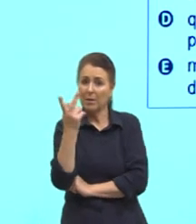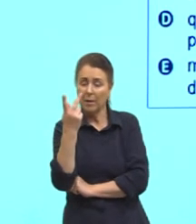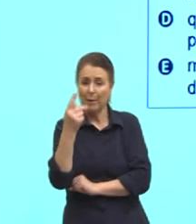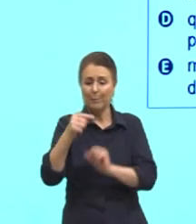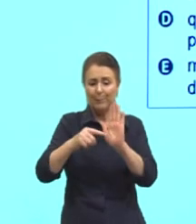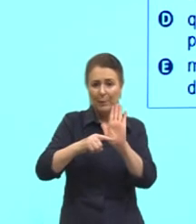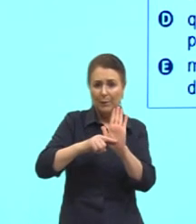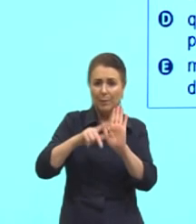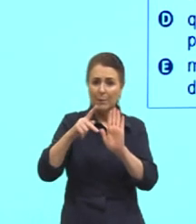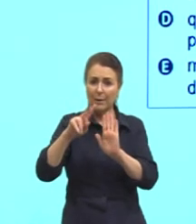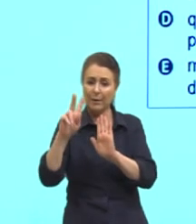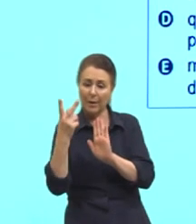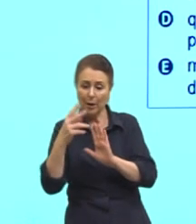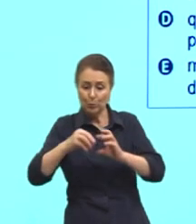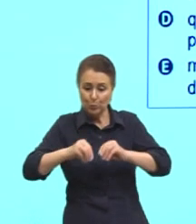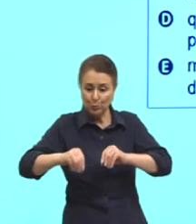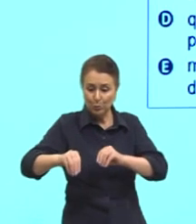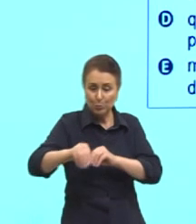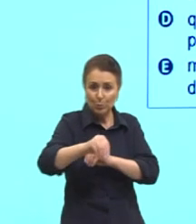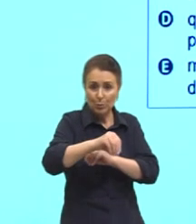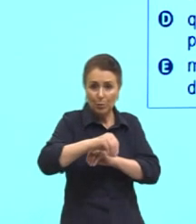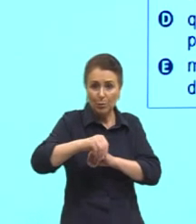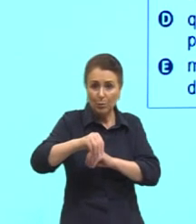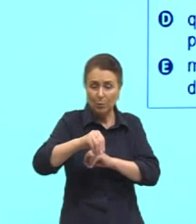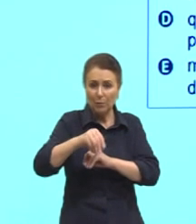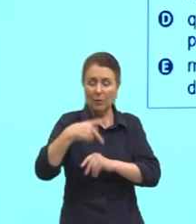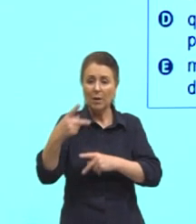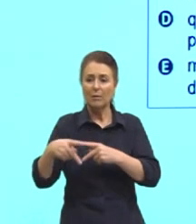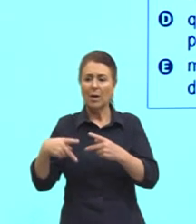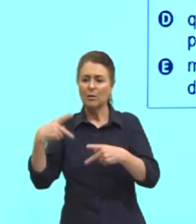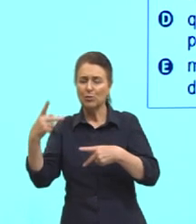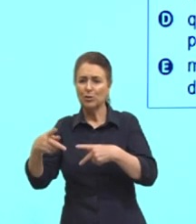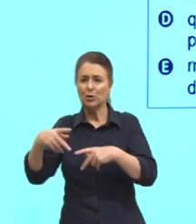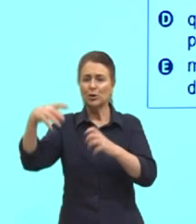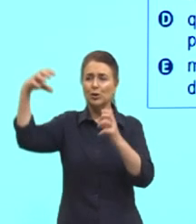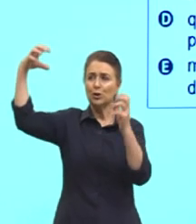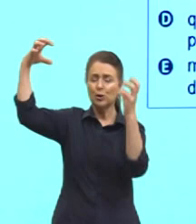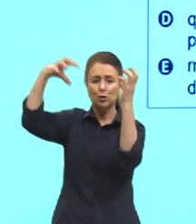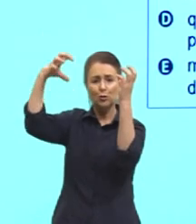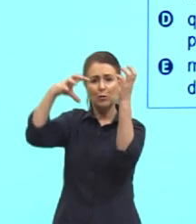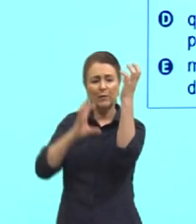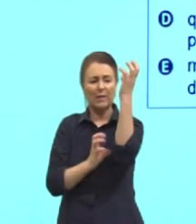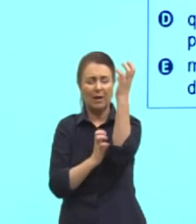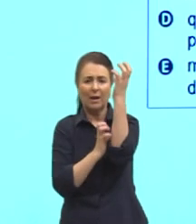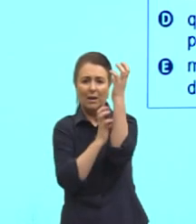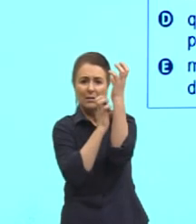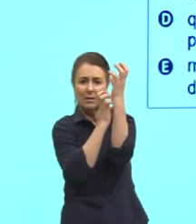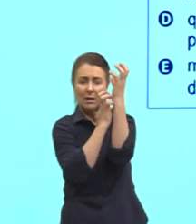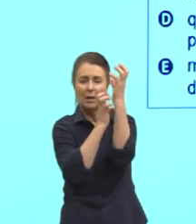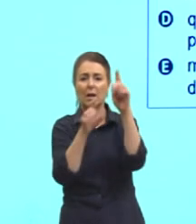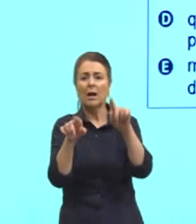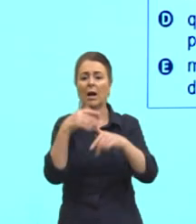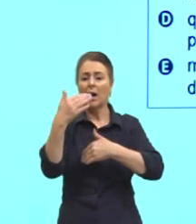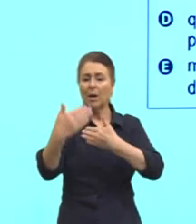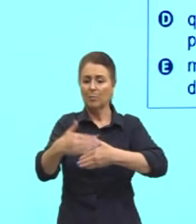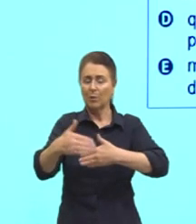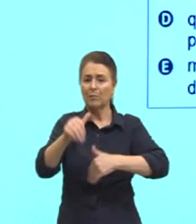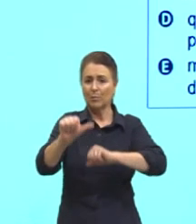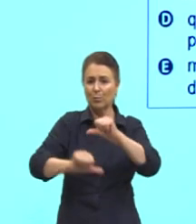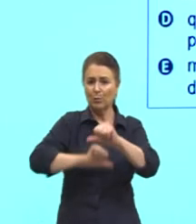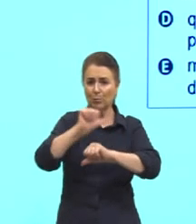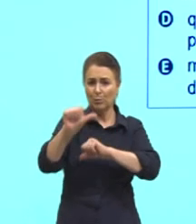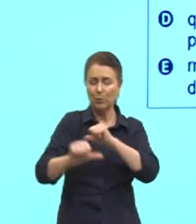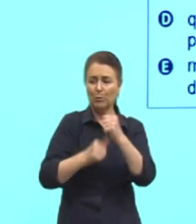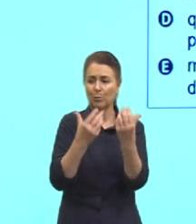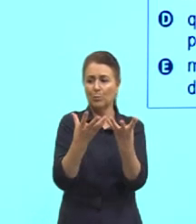pH do solo então falava de poluição de chuva ácida existe problemas ambientais exato